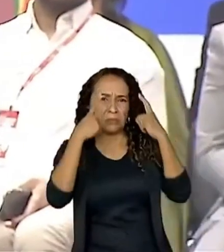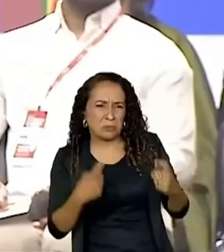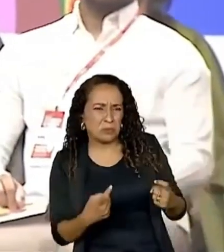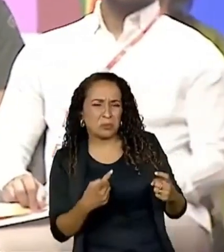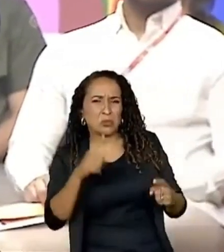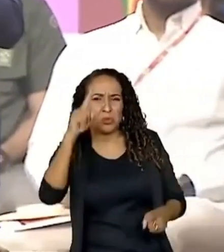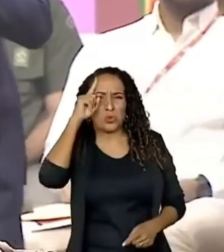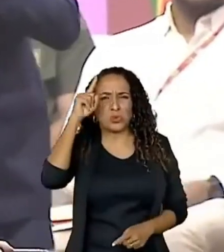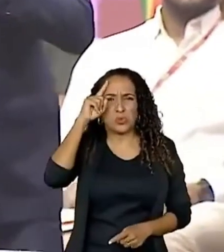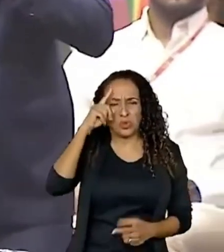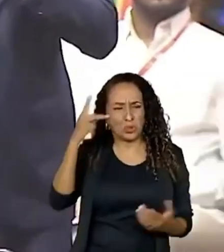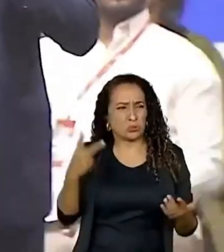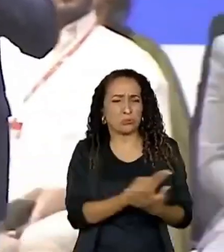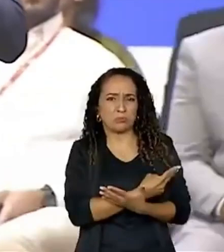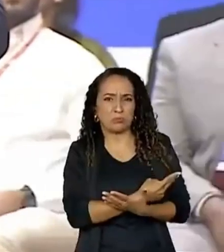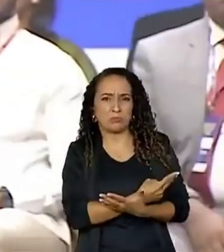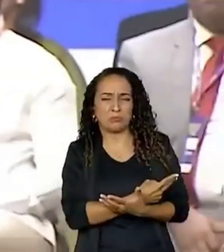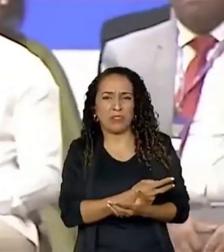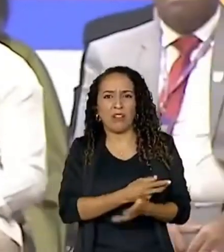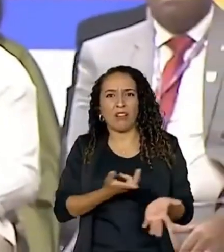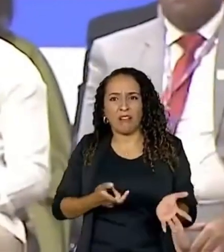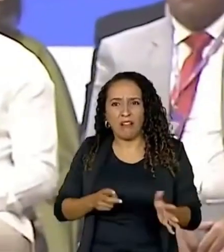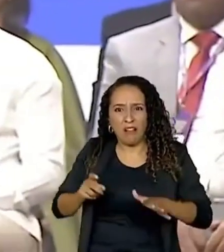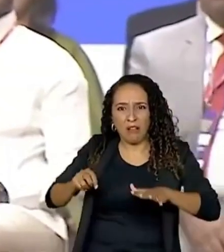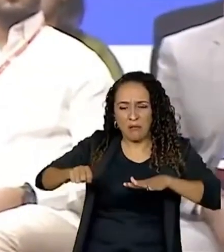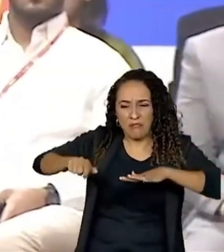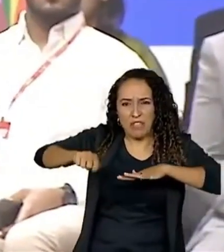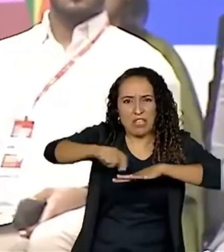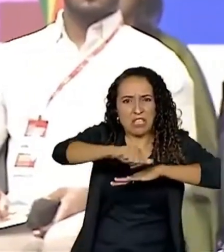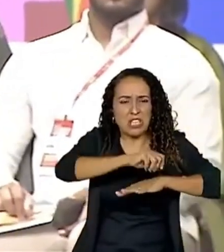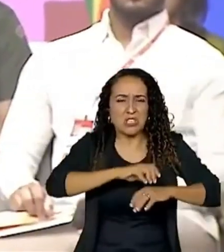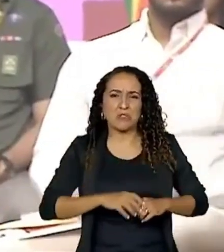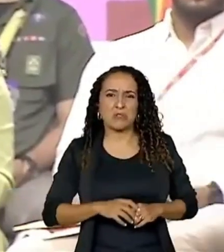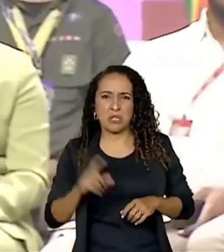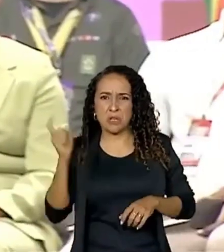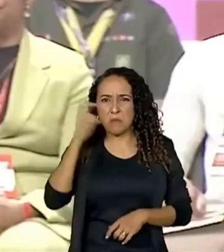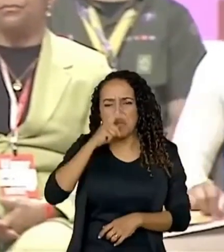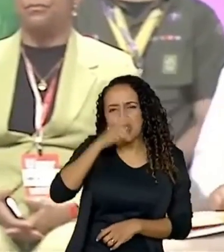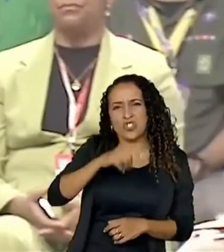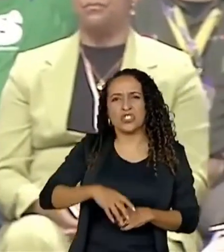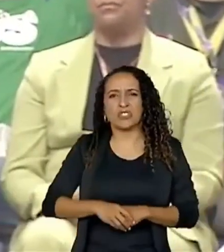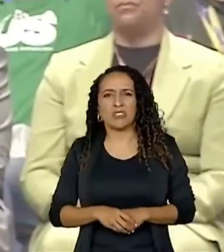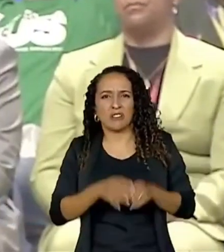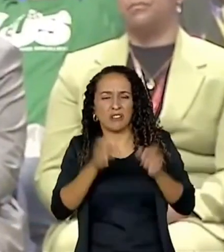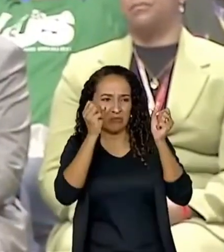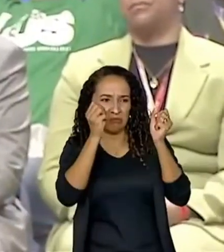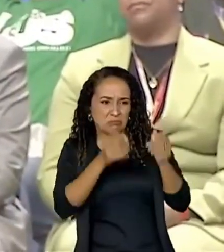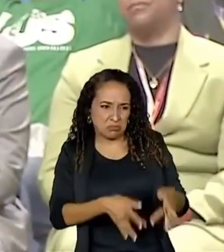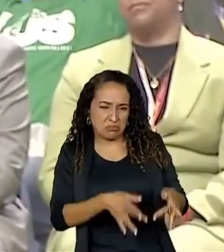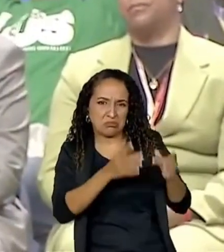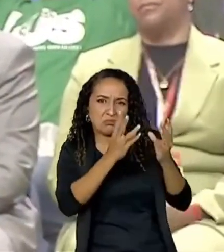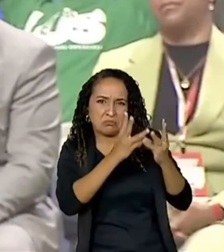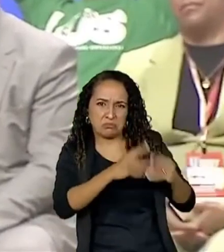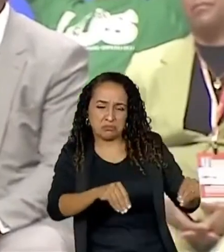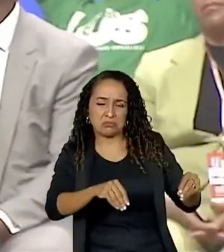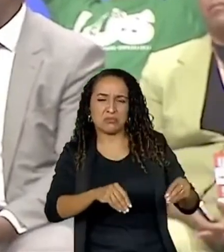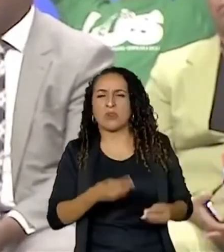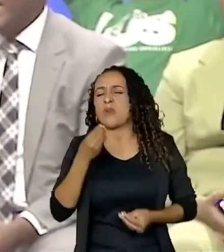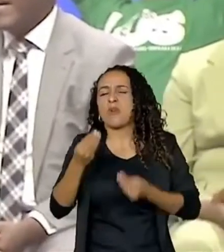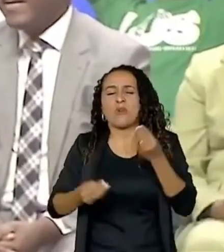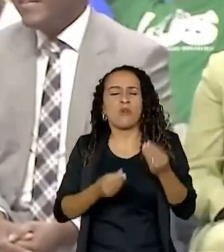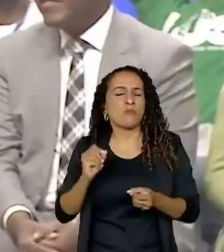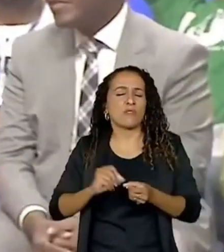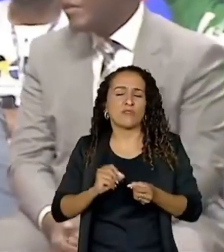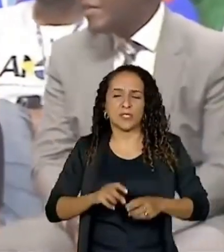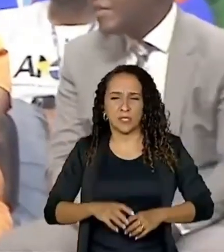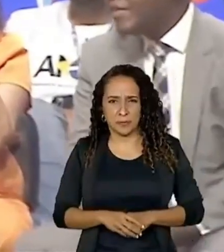dia com a indústria da fake news, com a indústria da mentira, com a indústria da destruição? Como é que a gente vai